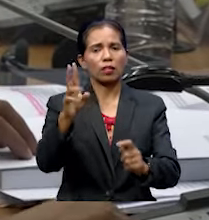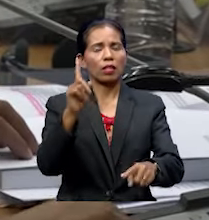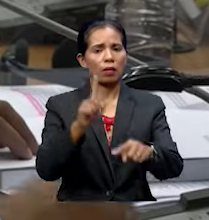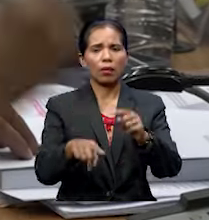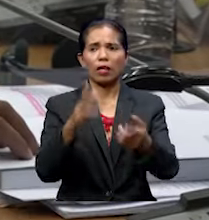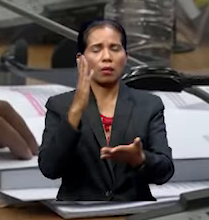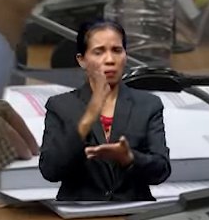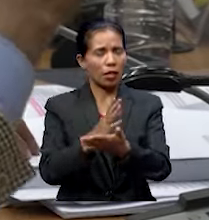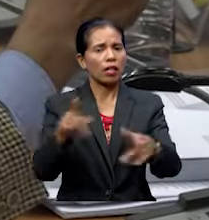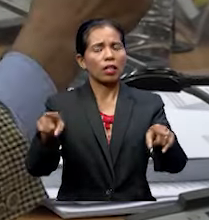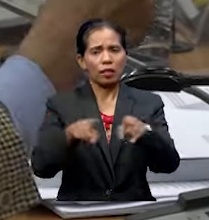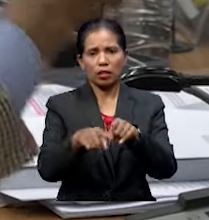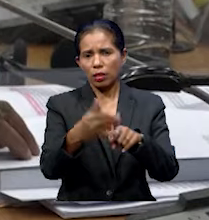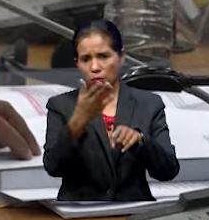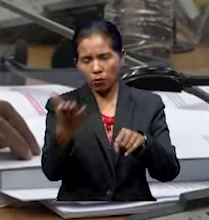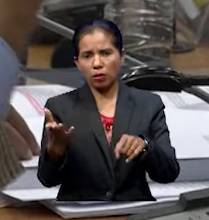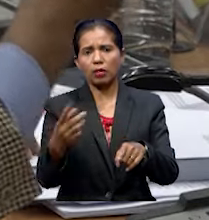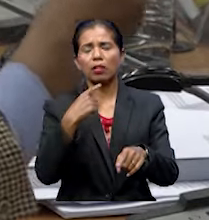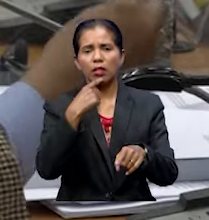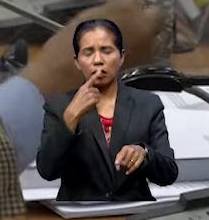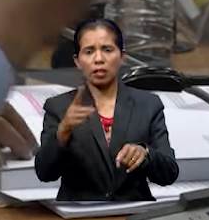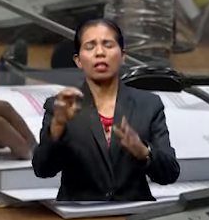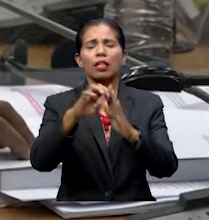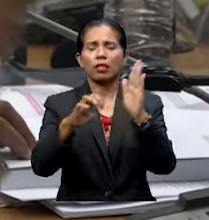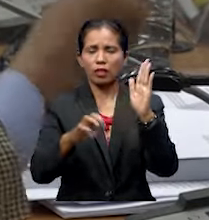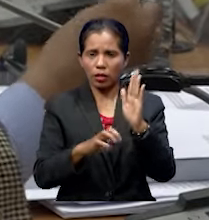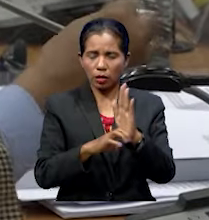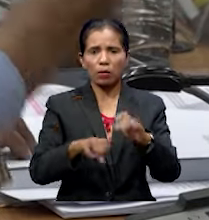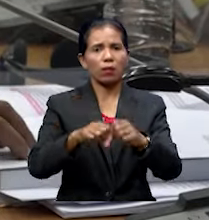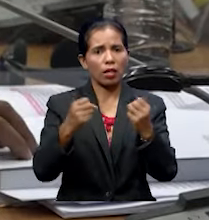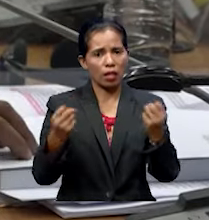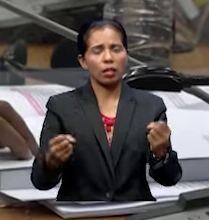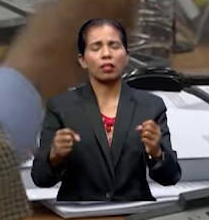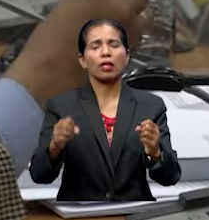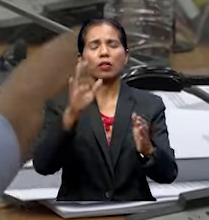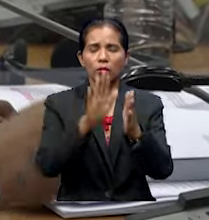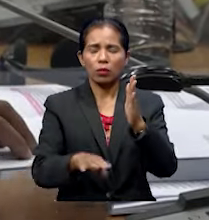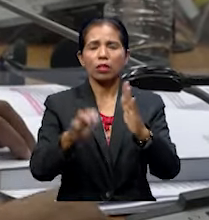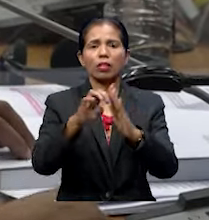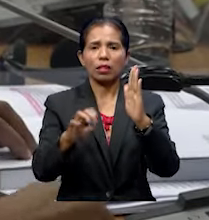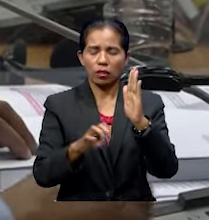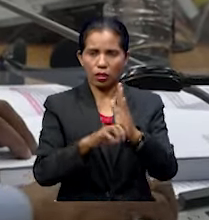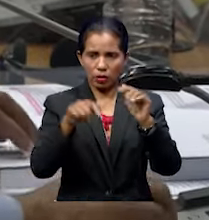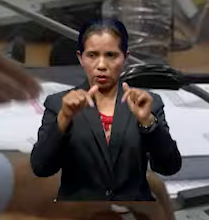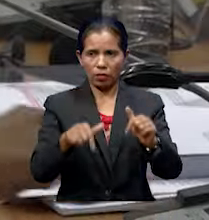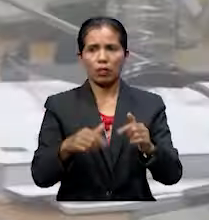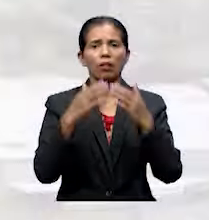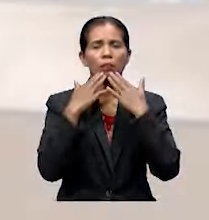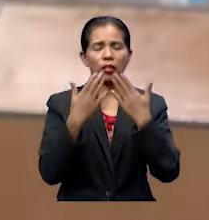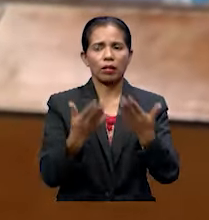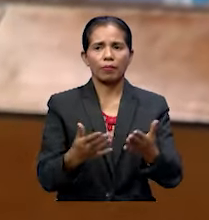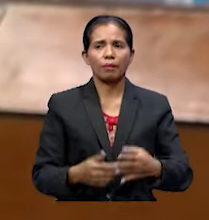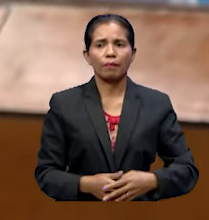impedimento. Nem está bom o racismo, constrói o Estado ida, e está bom o racismo, desautoriza o Estado no racismo. Muito obrigado.